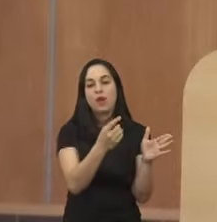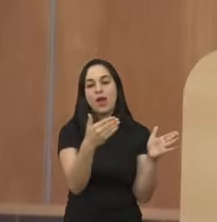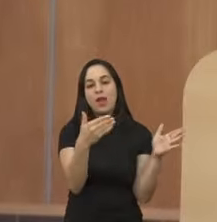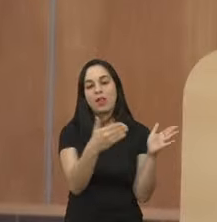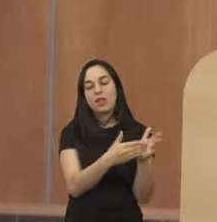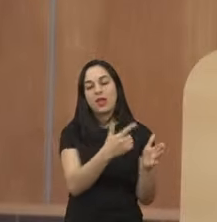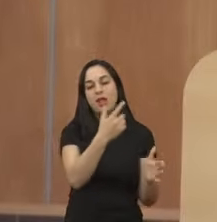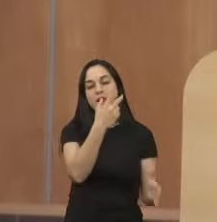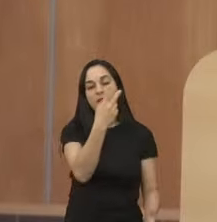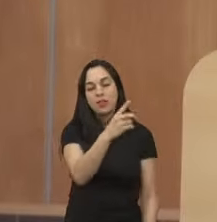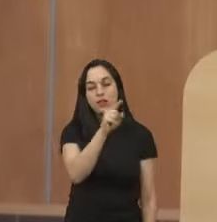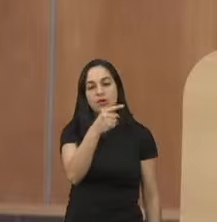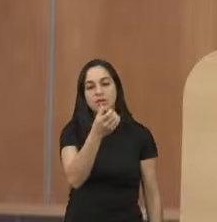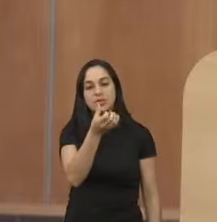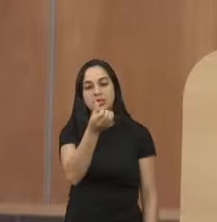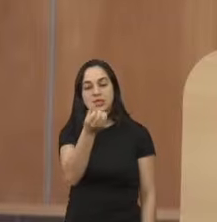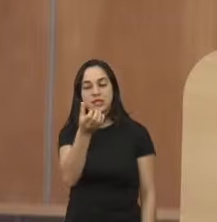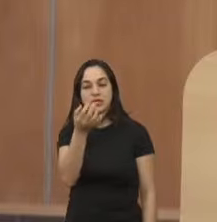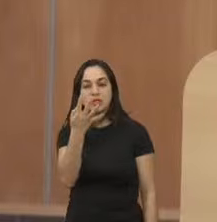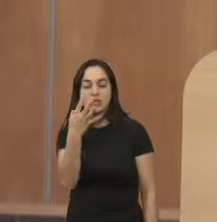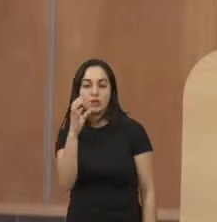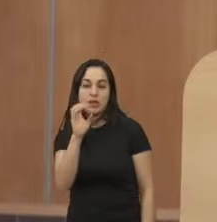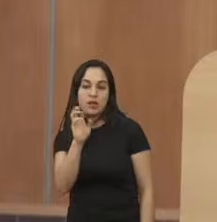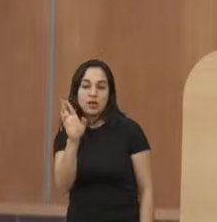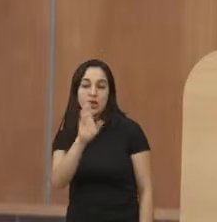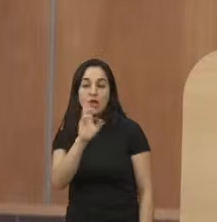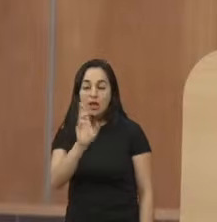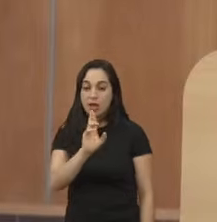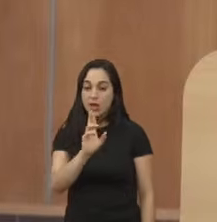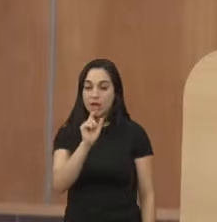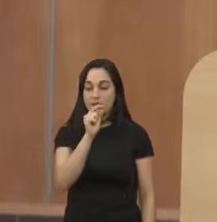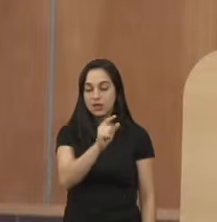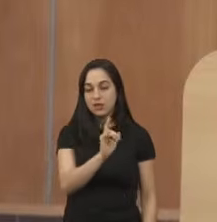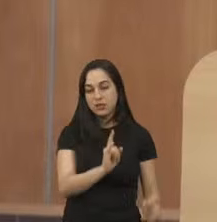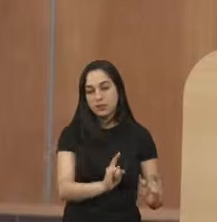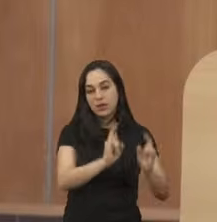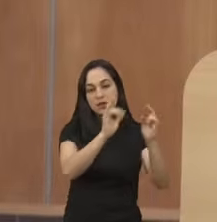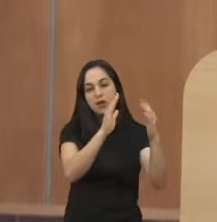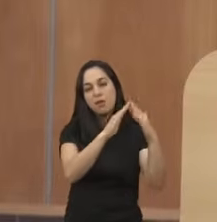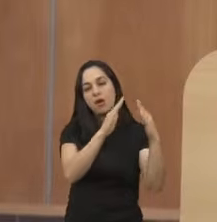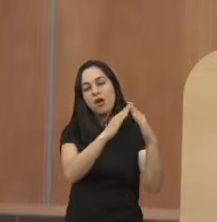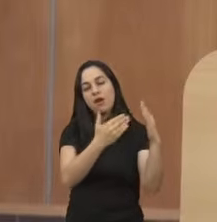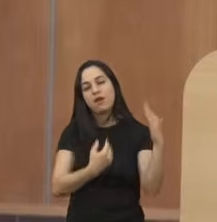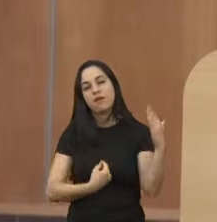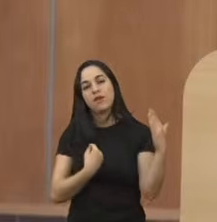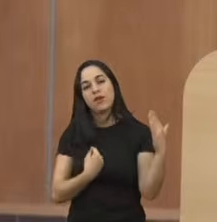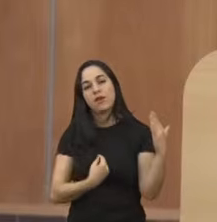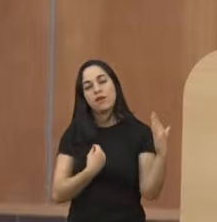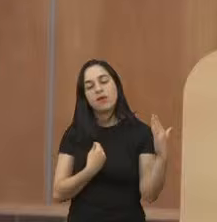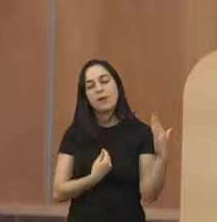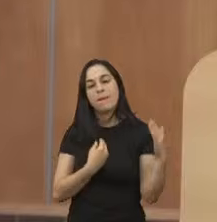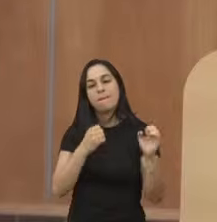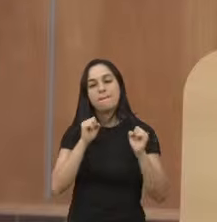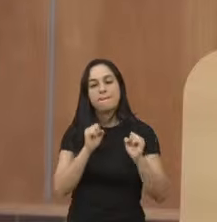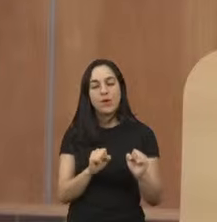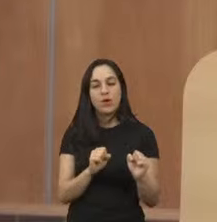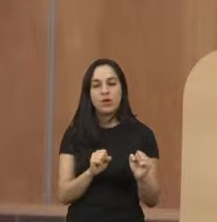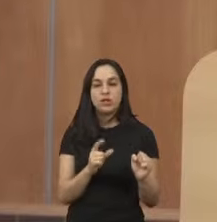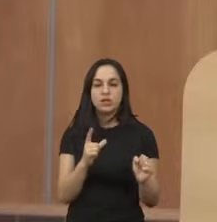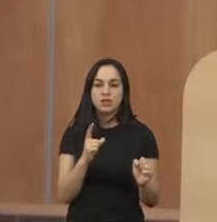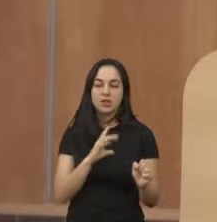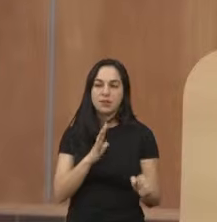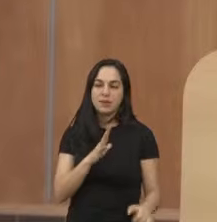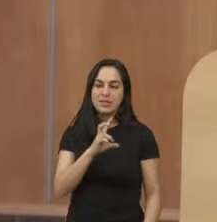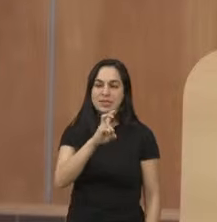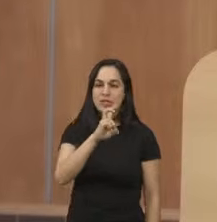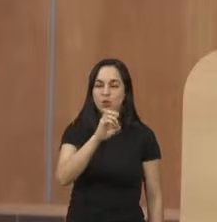R$ 2.640. Esses prédios que elas vão morar, que elas vão viver, eles poderão ter 50% das